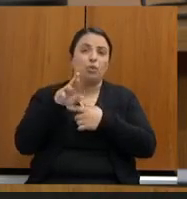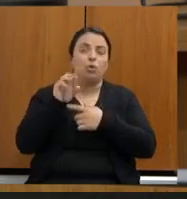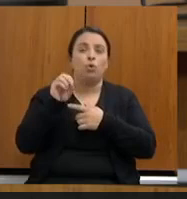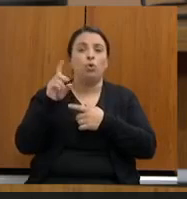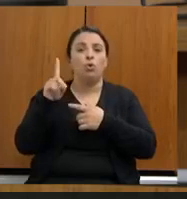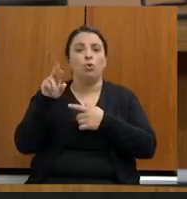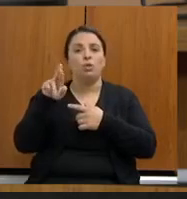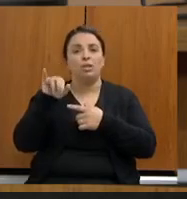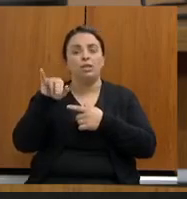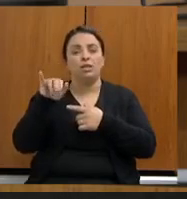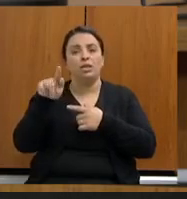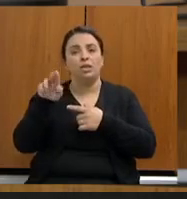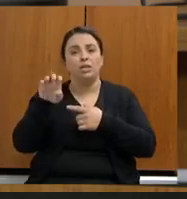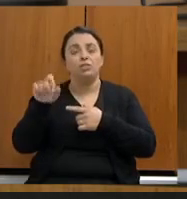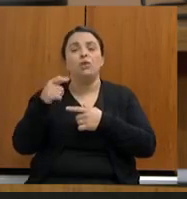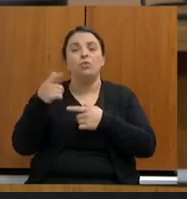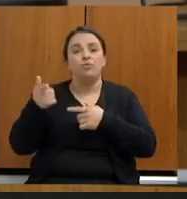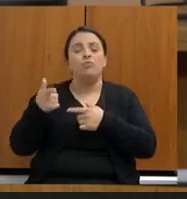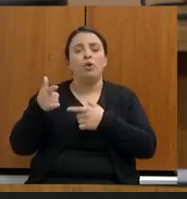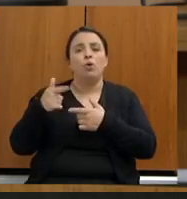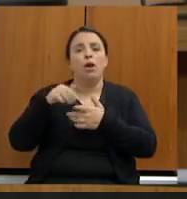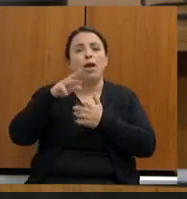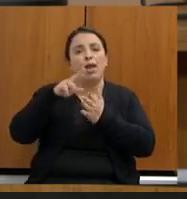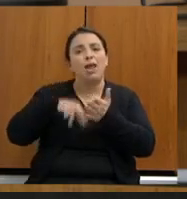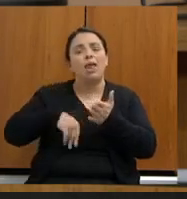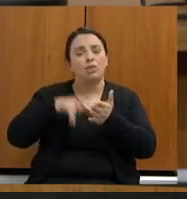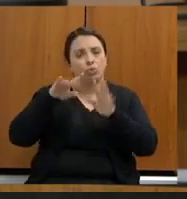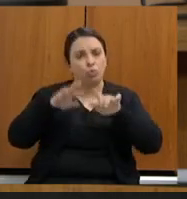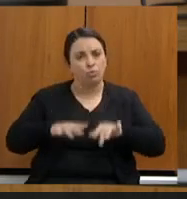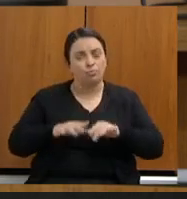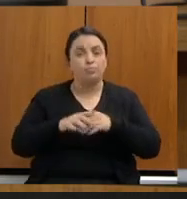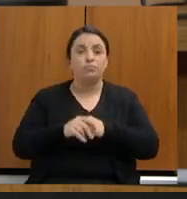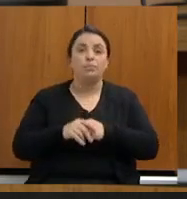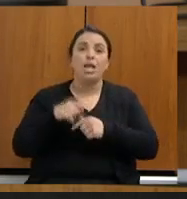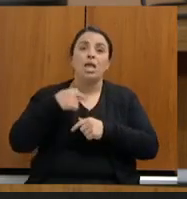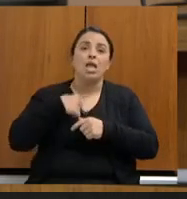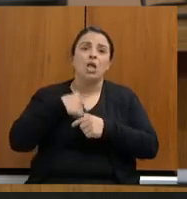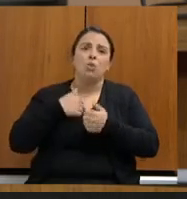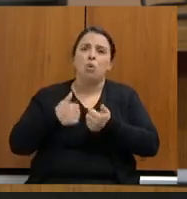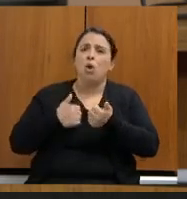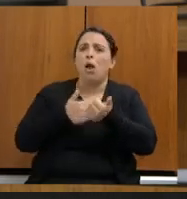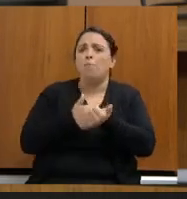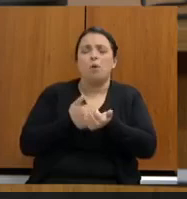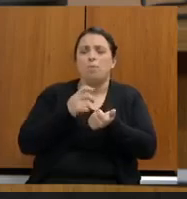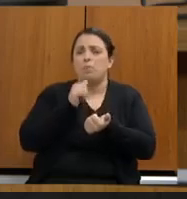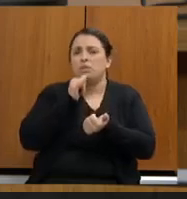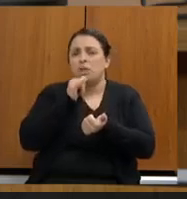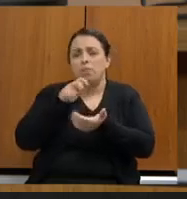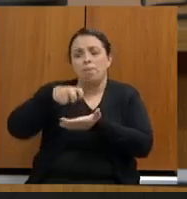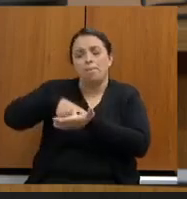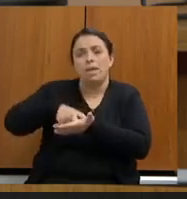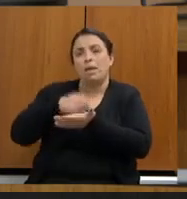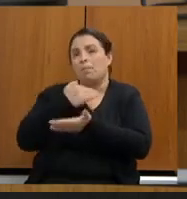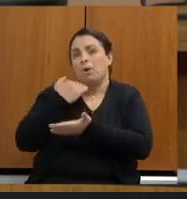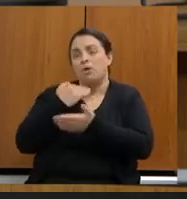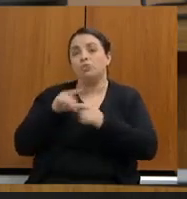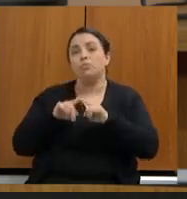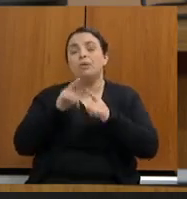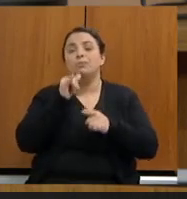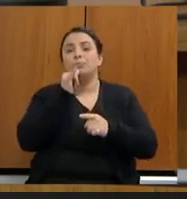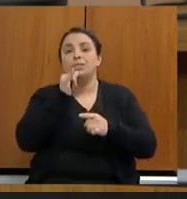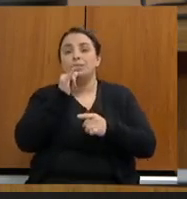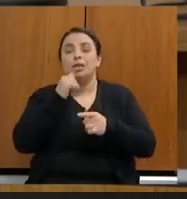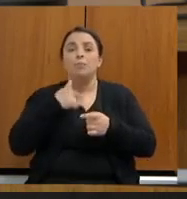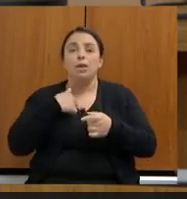eu não sou a favor por exemplo de pena de morte mas sou a favor de jilo de laudo de cessação